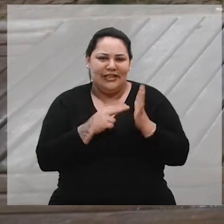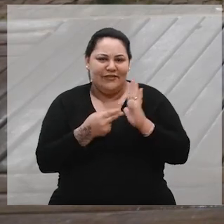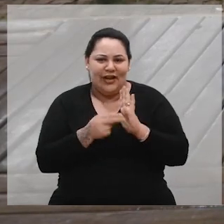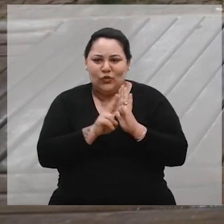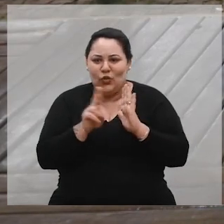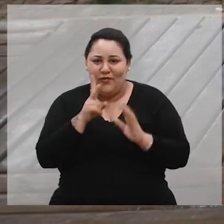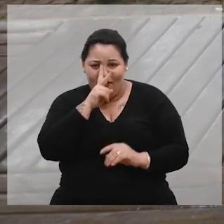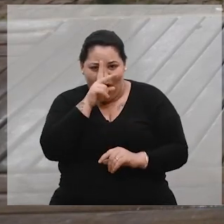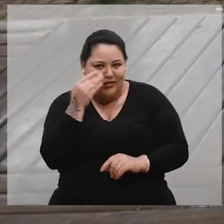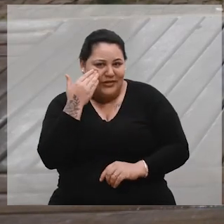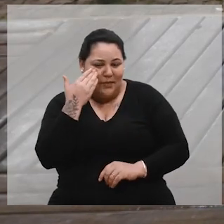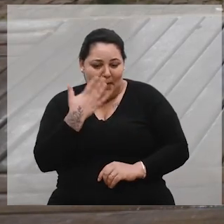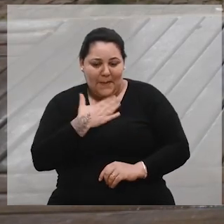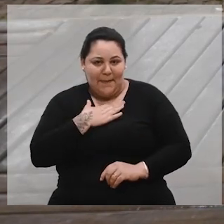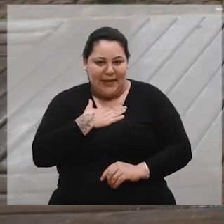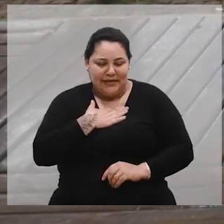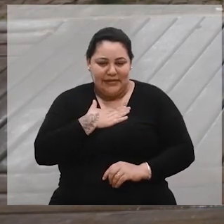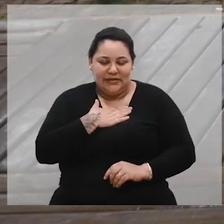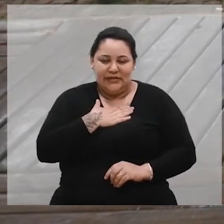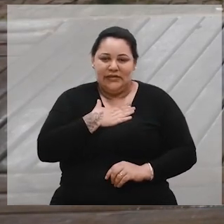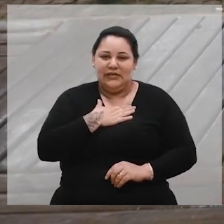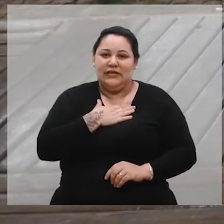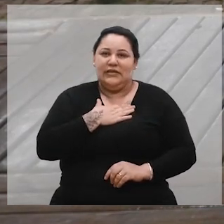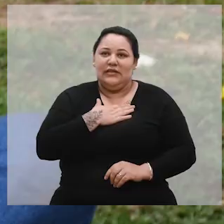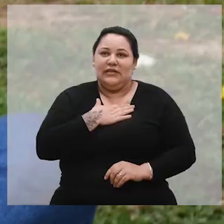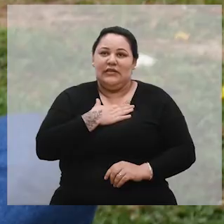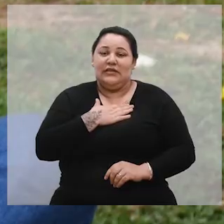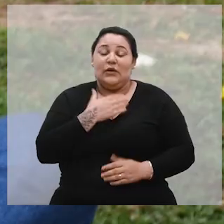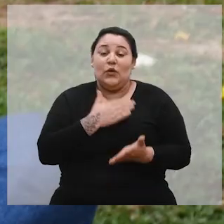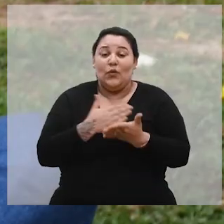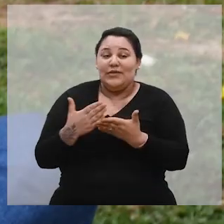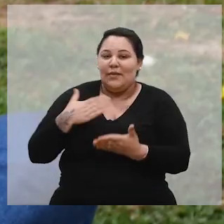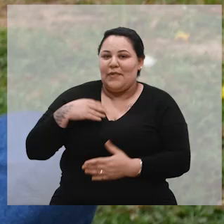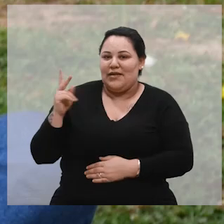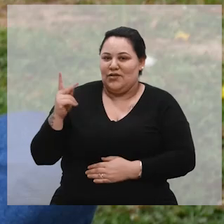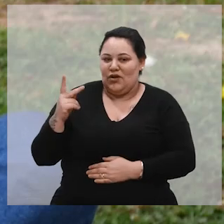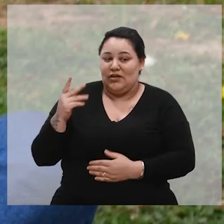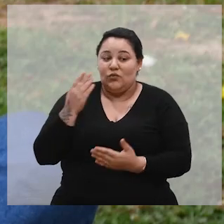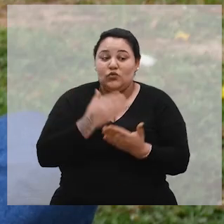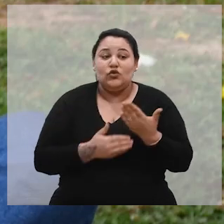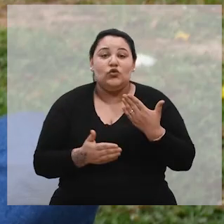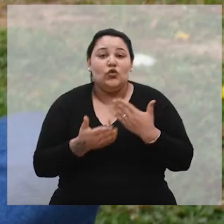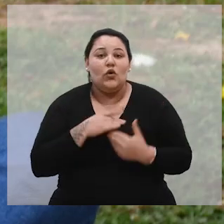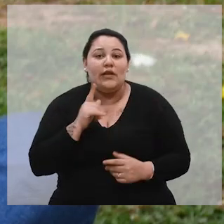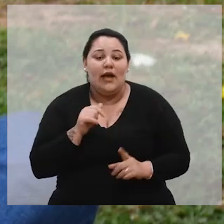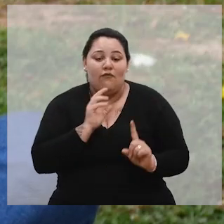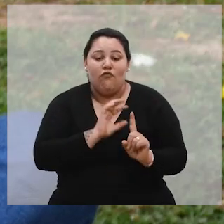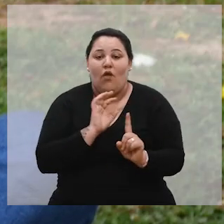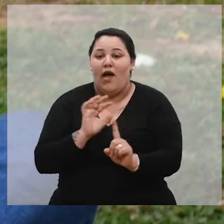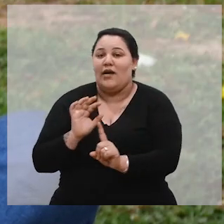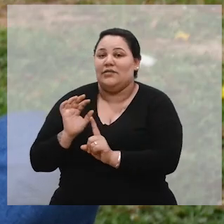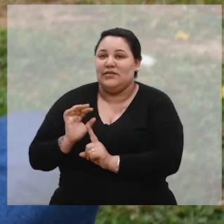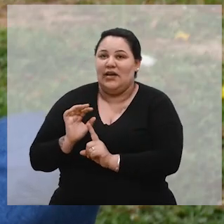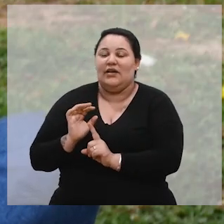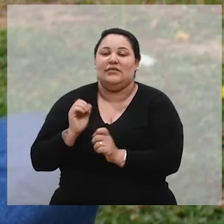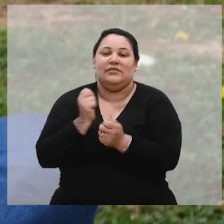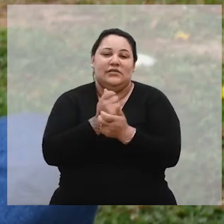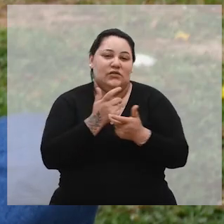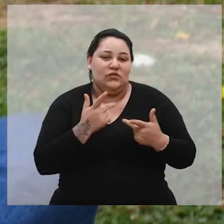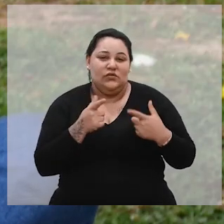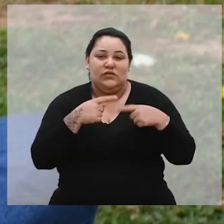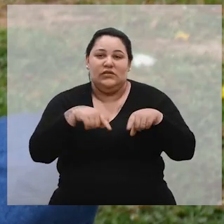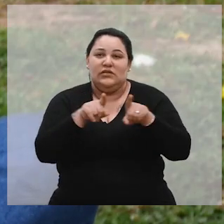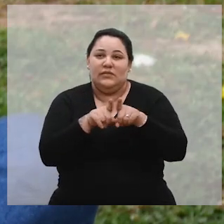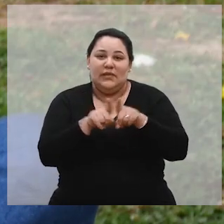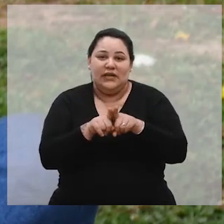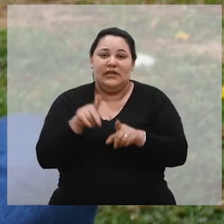mim. Então, eu comecei aí a minha história. Toda ela é inspirada nessas